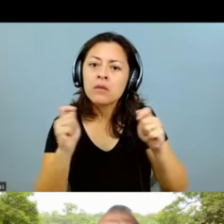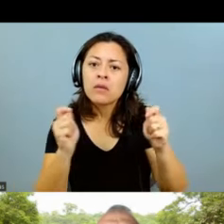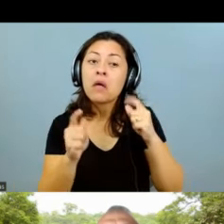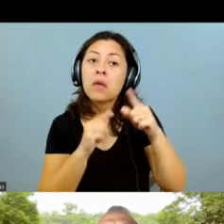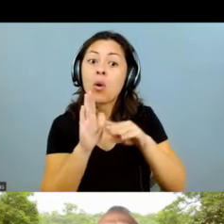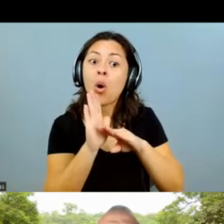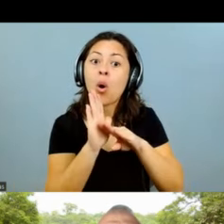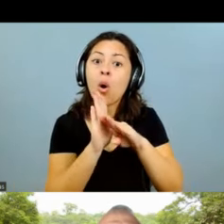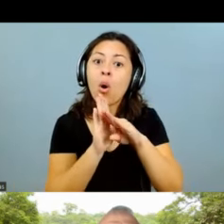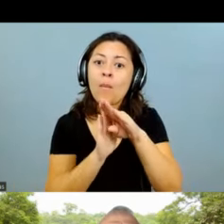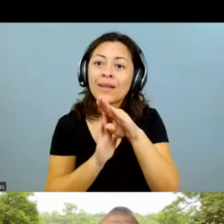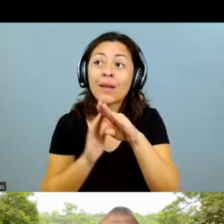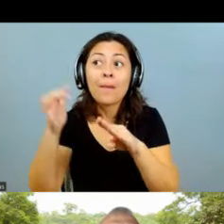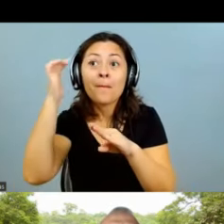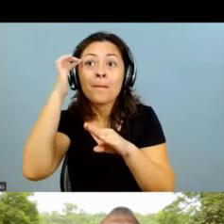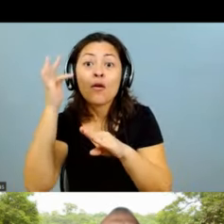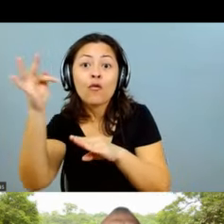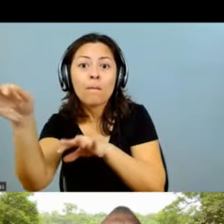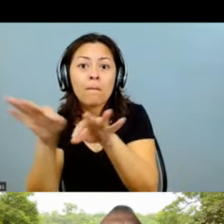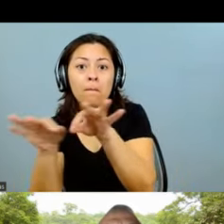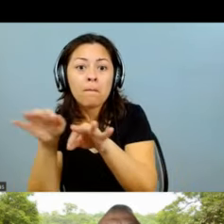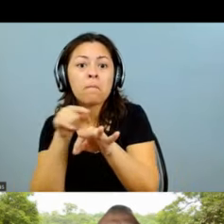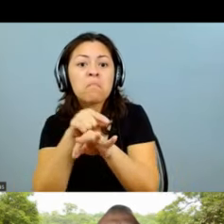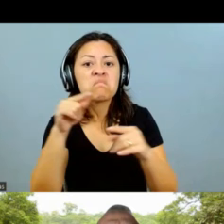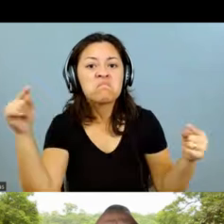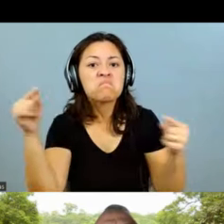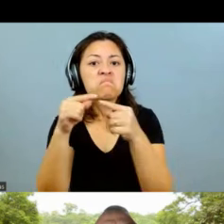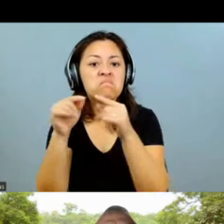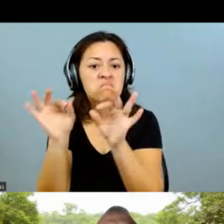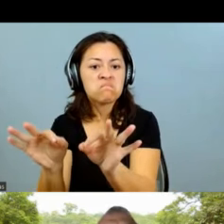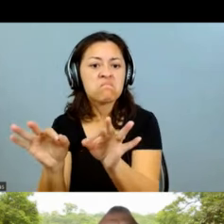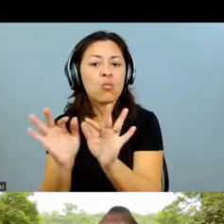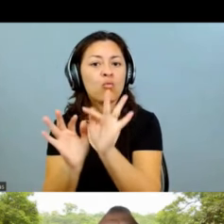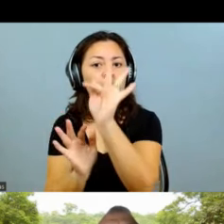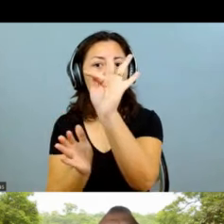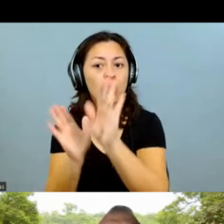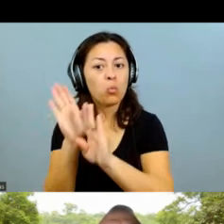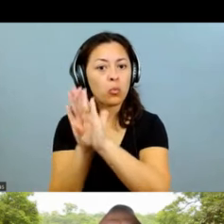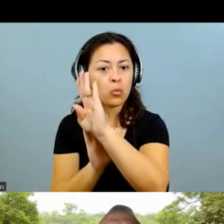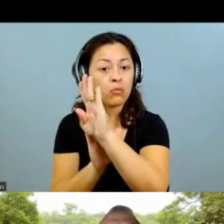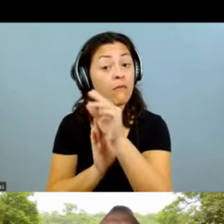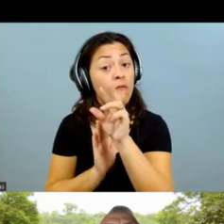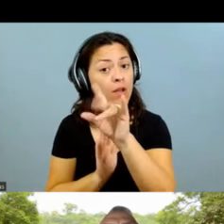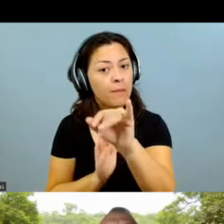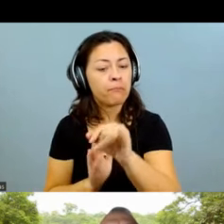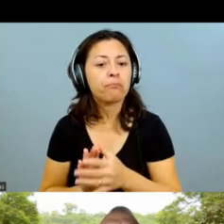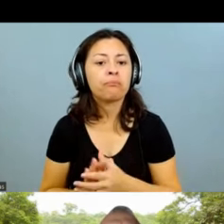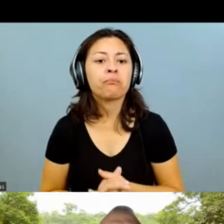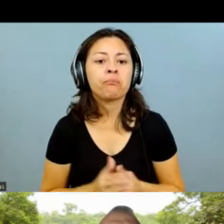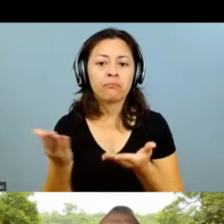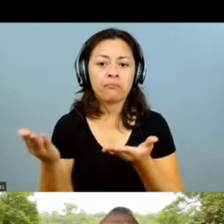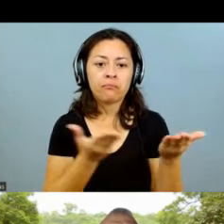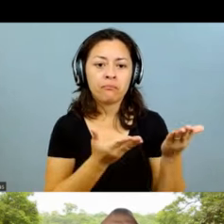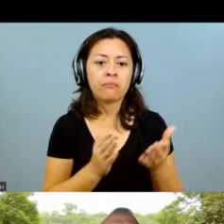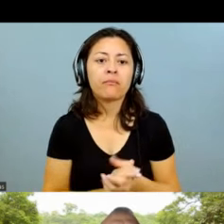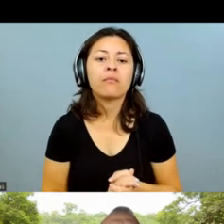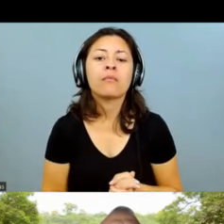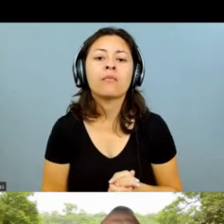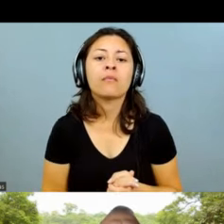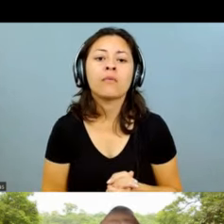os projetos indicados no slide demonstramos os custos e o Red da